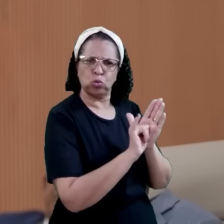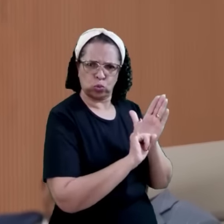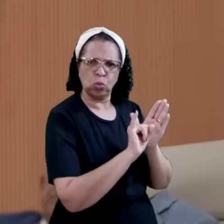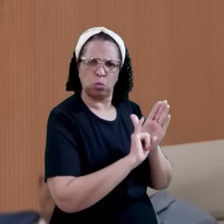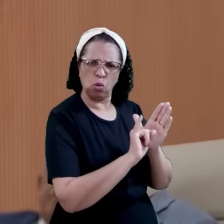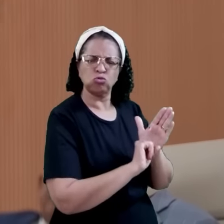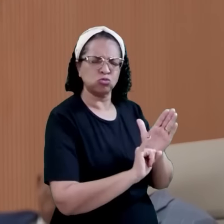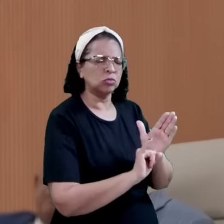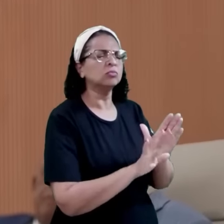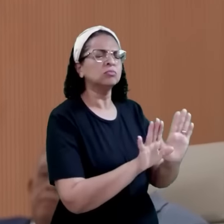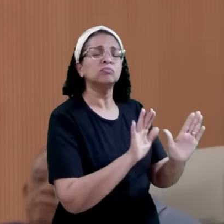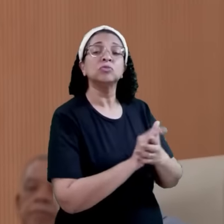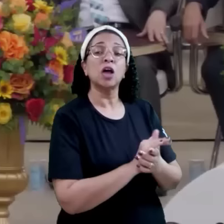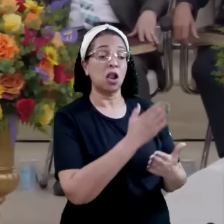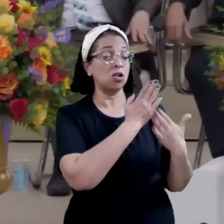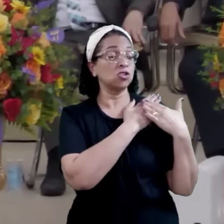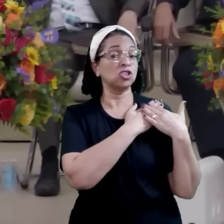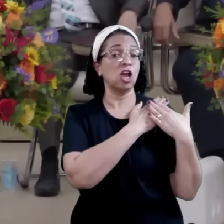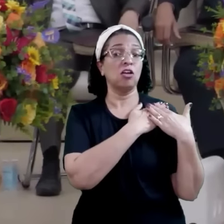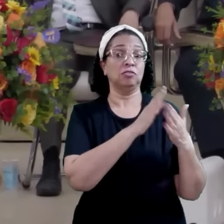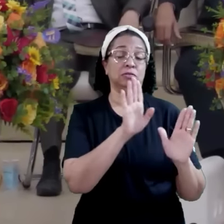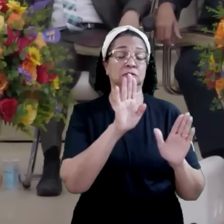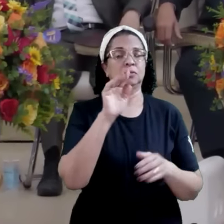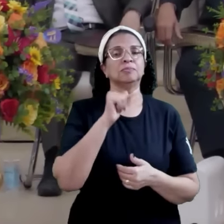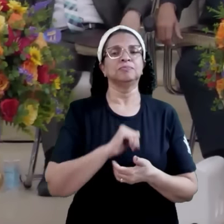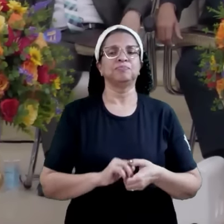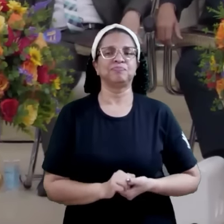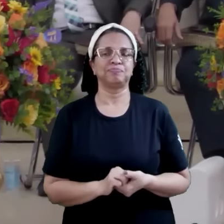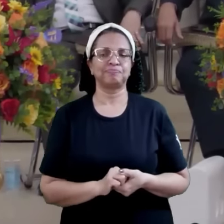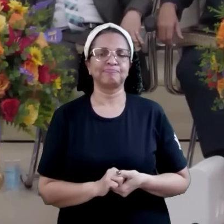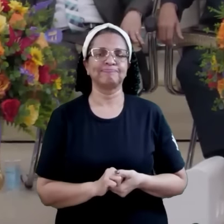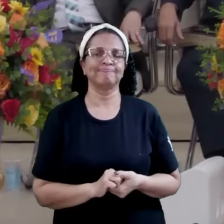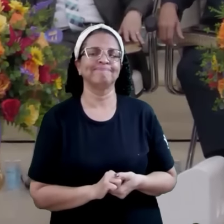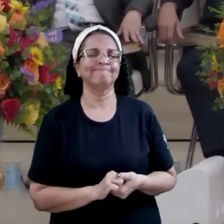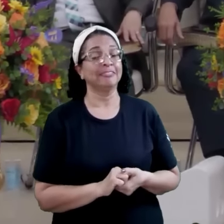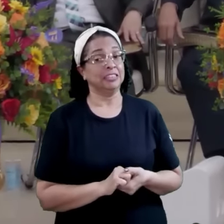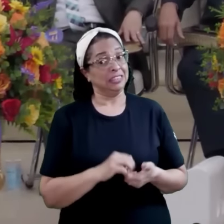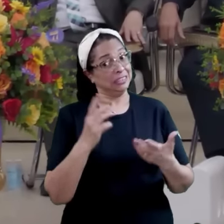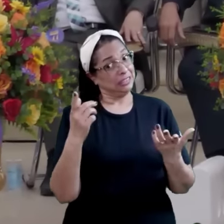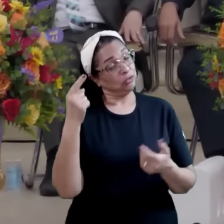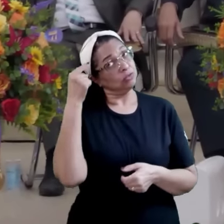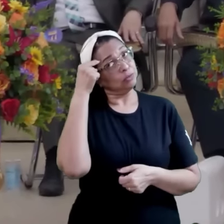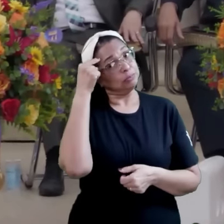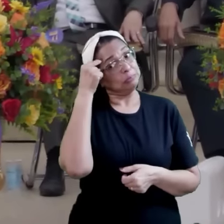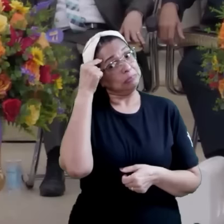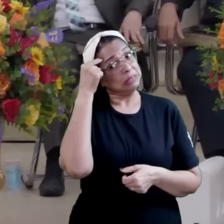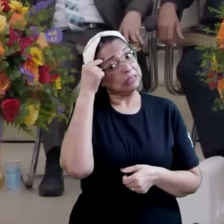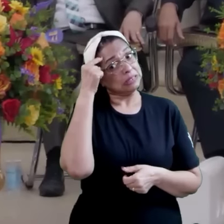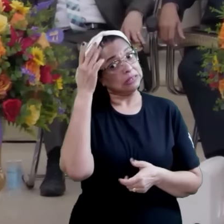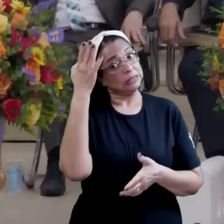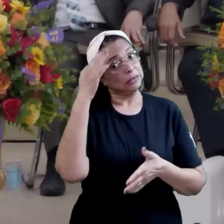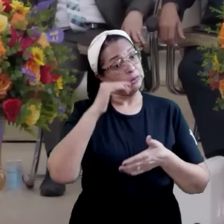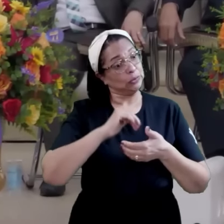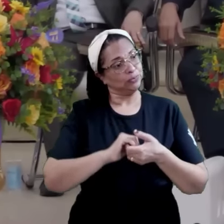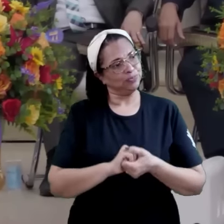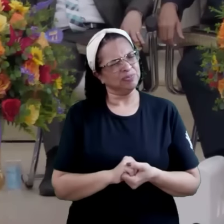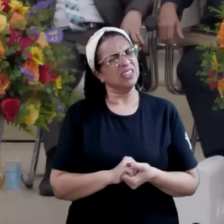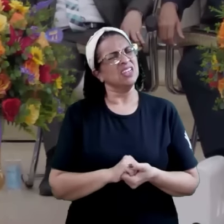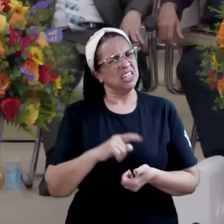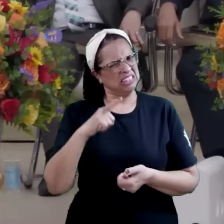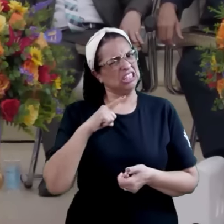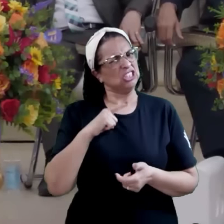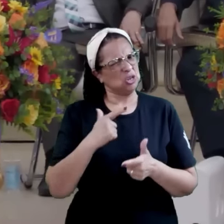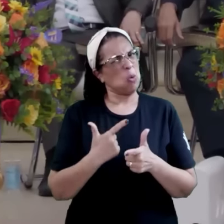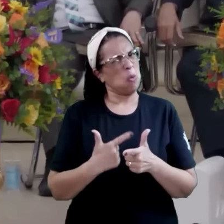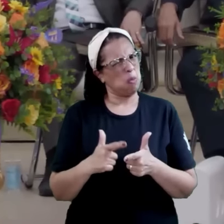virou chefe eu tenho para mim que aquele homem tinha um espinho na carne porque todos nós que estamos aqui